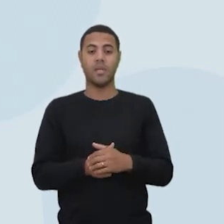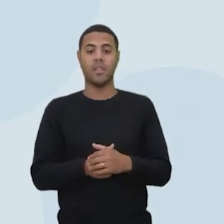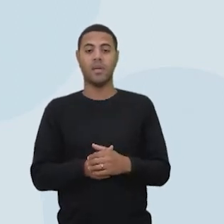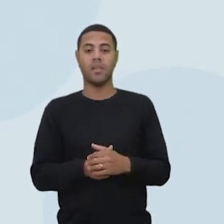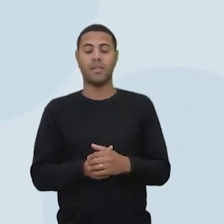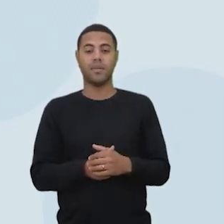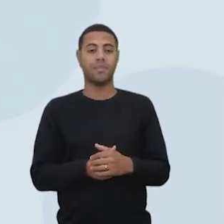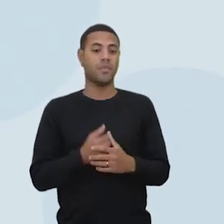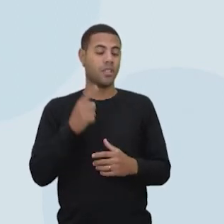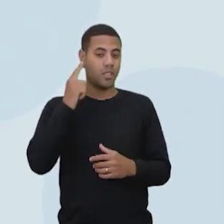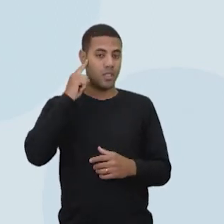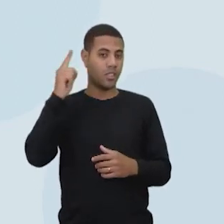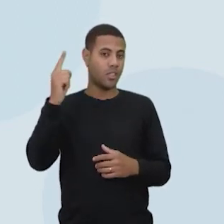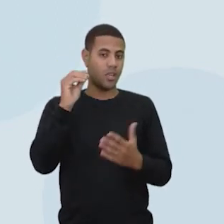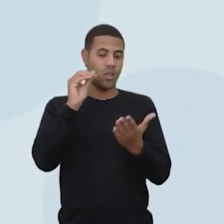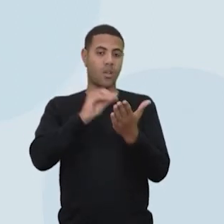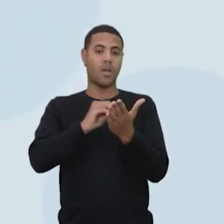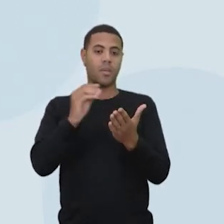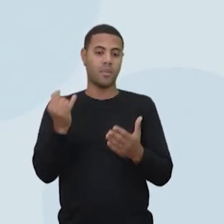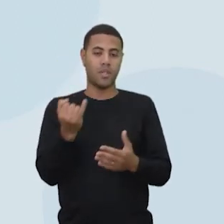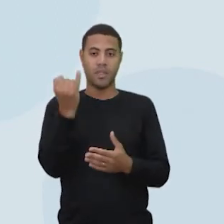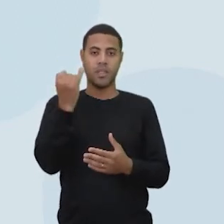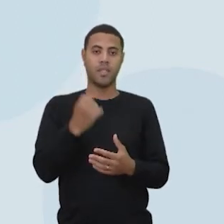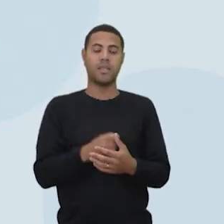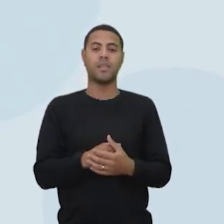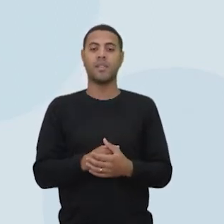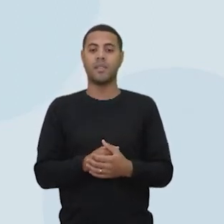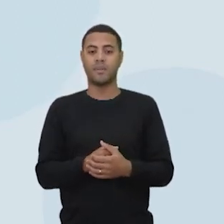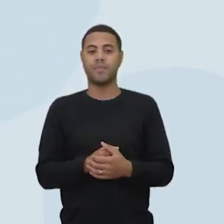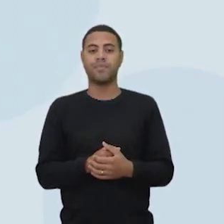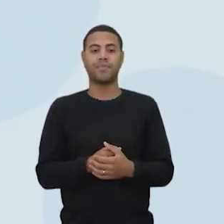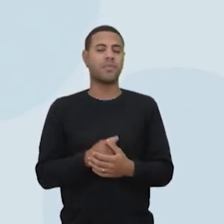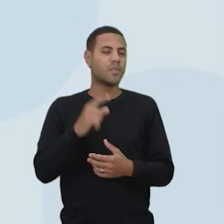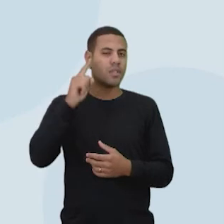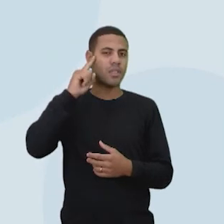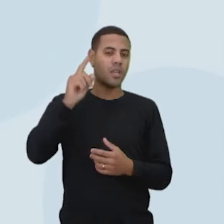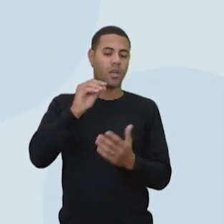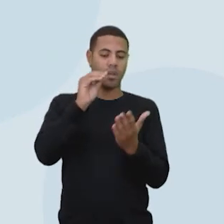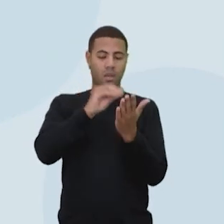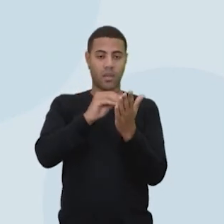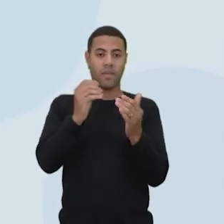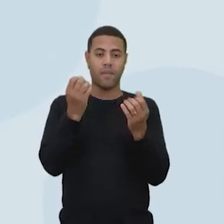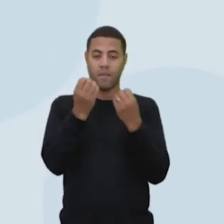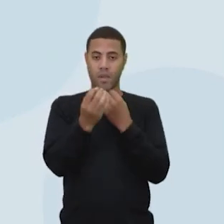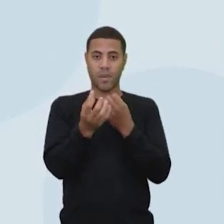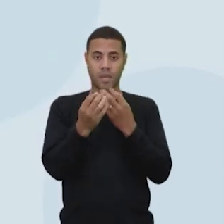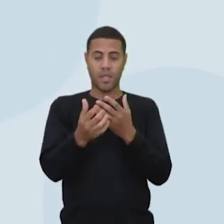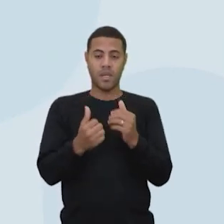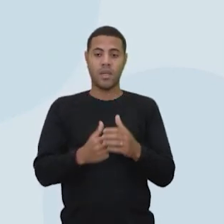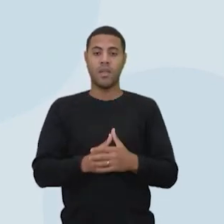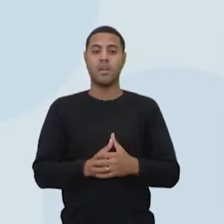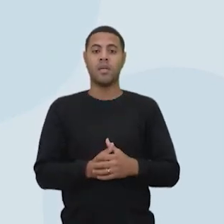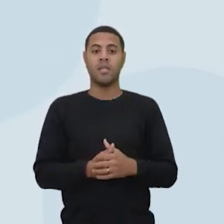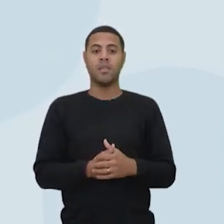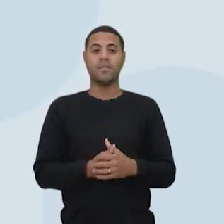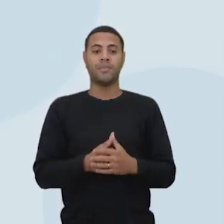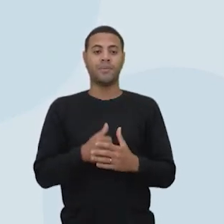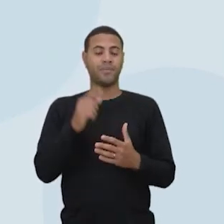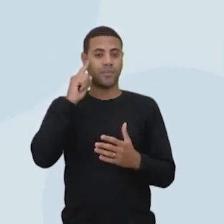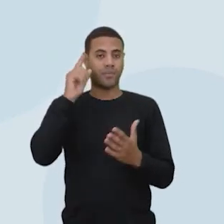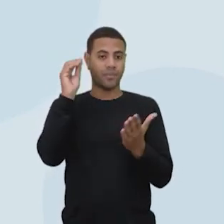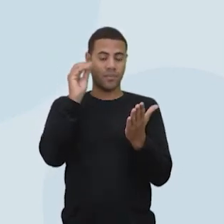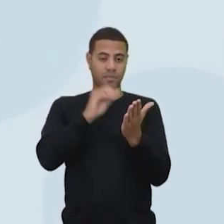Coloque data, estou repetindo, né? Mas anotem essas informações, tá? Coloque a